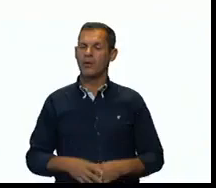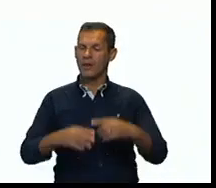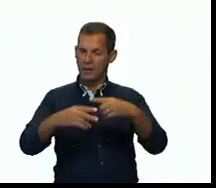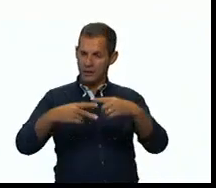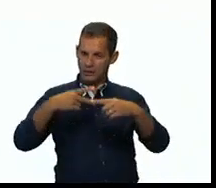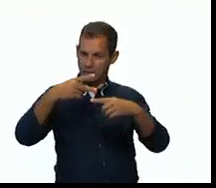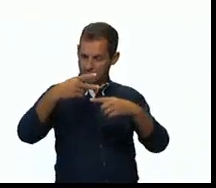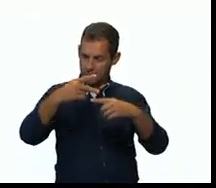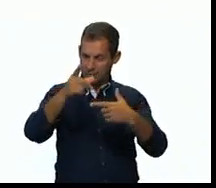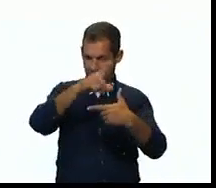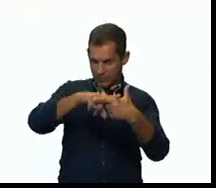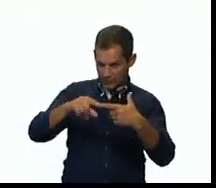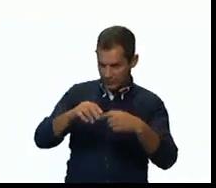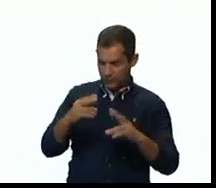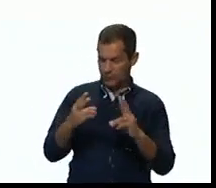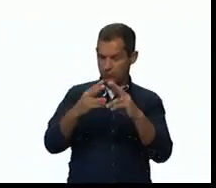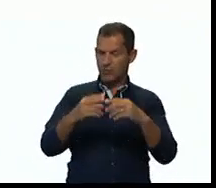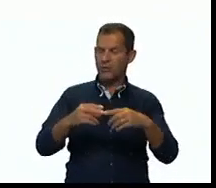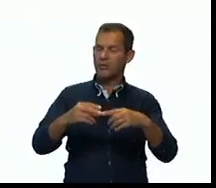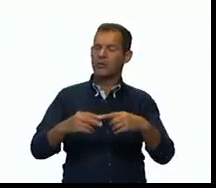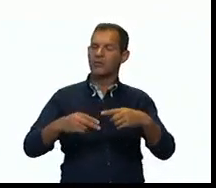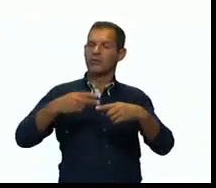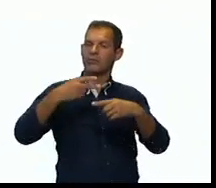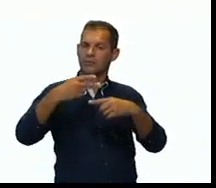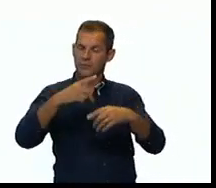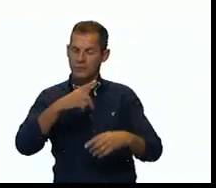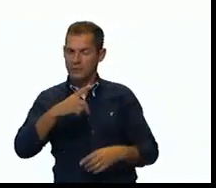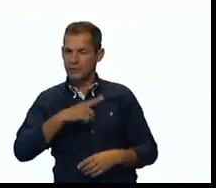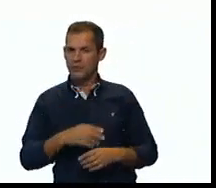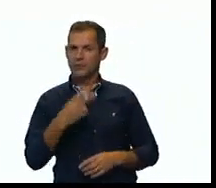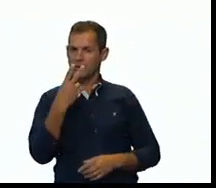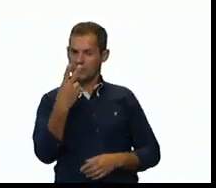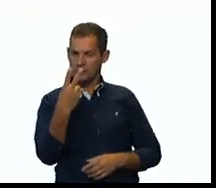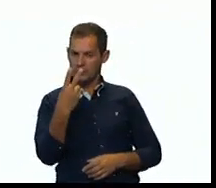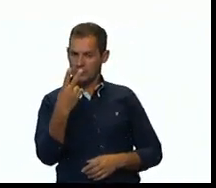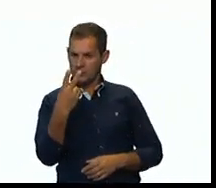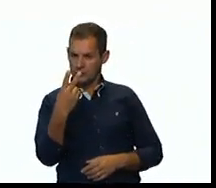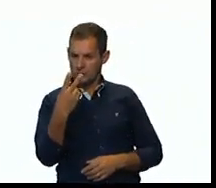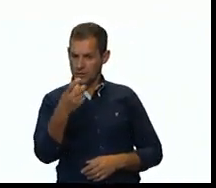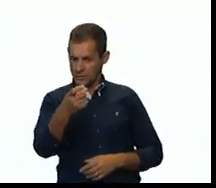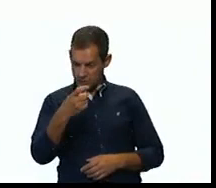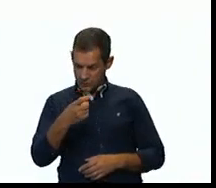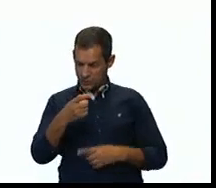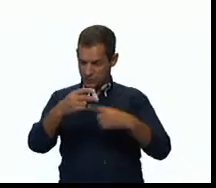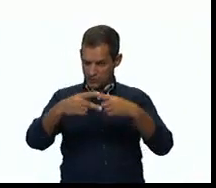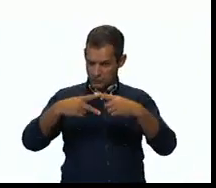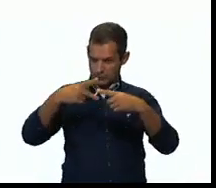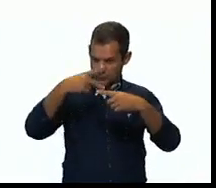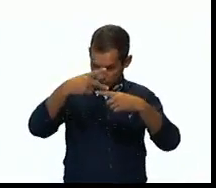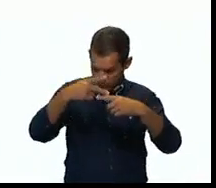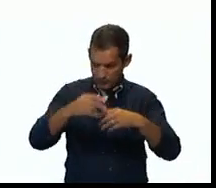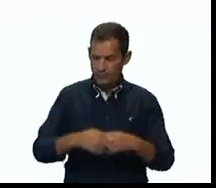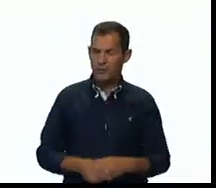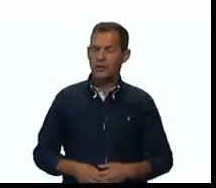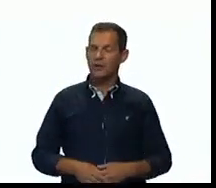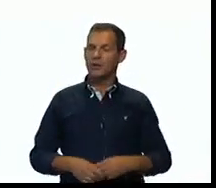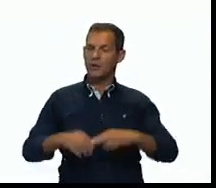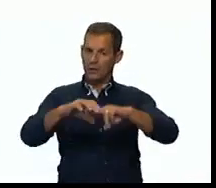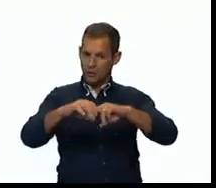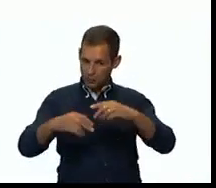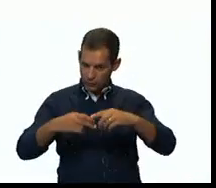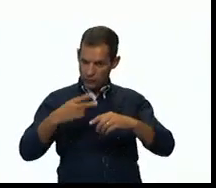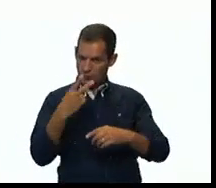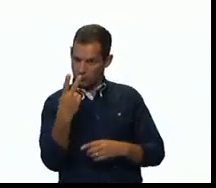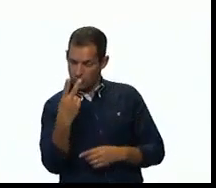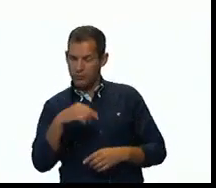expoente e divido pelo valor do expoente. Então, a integral aqui seria 2x ao quadrado sobre 2.